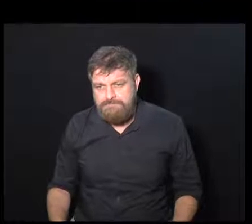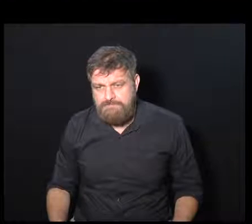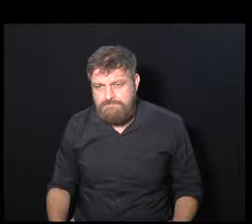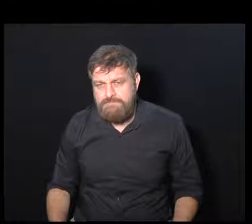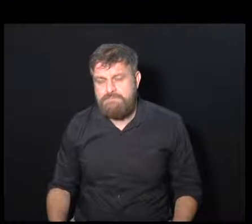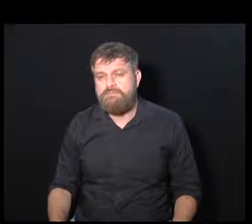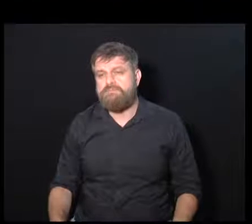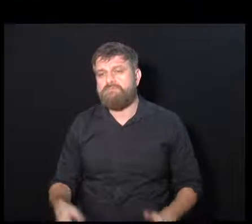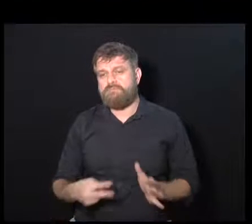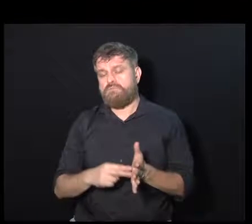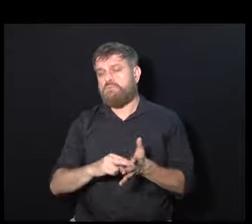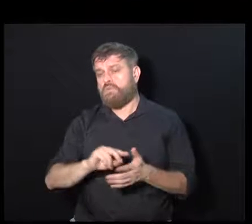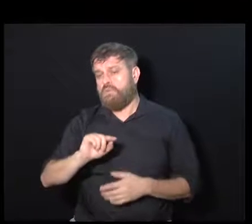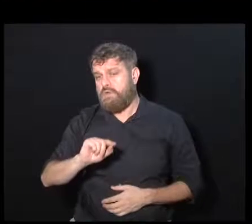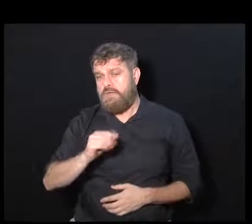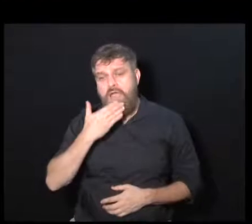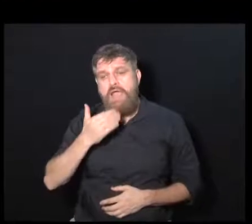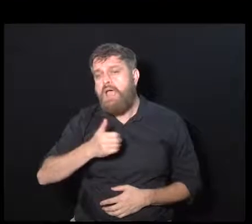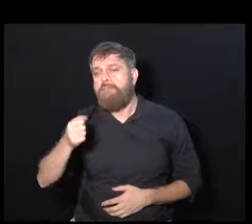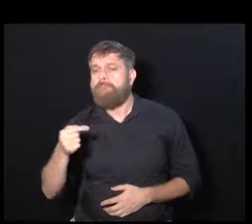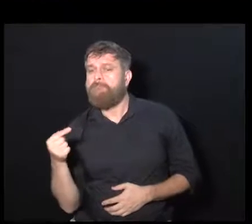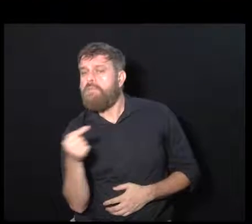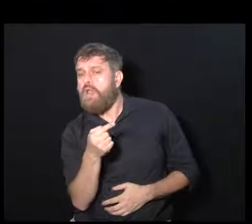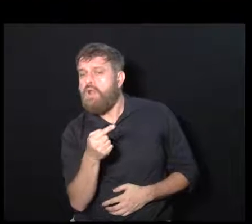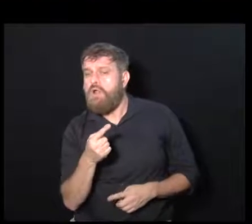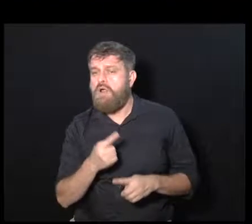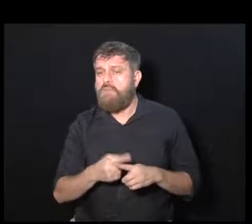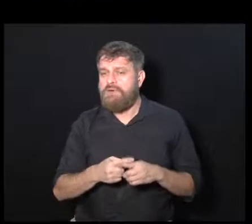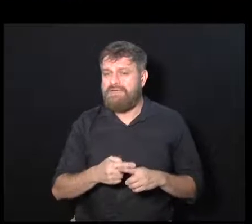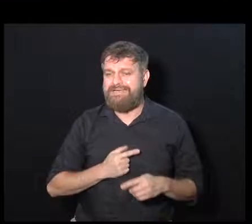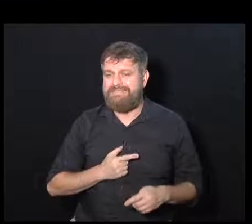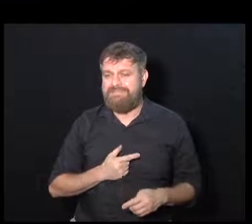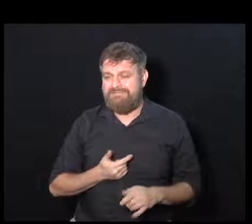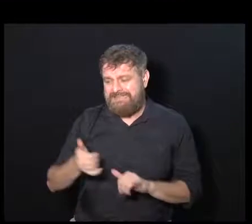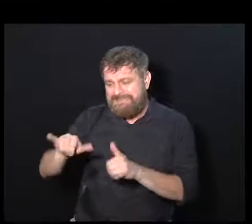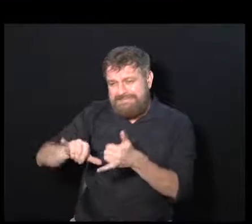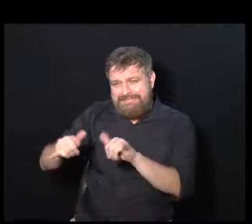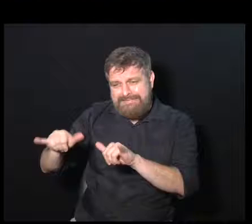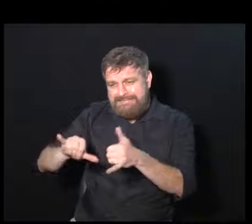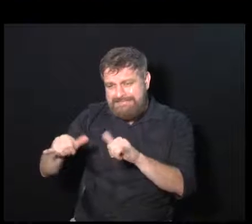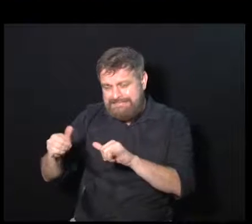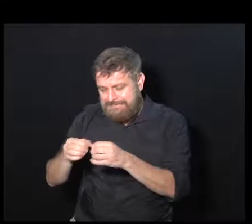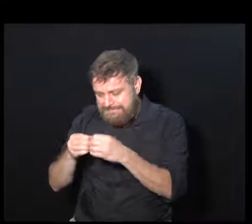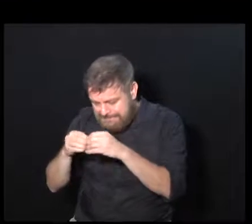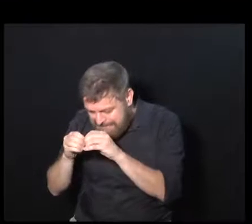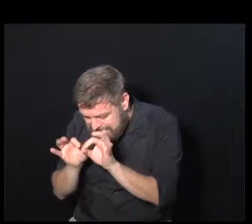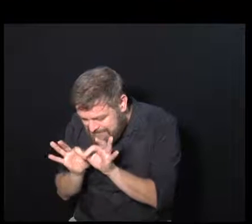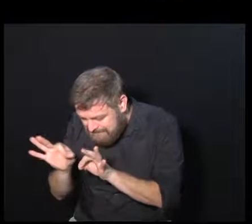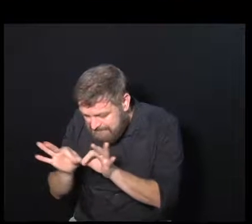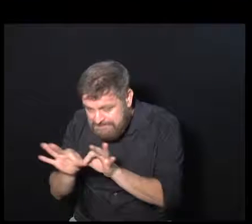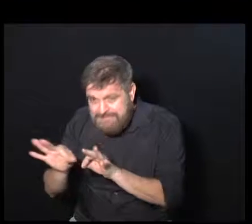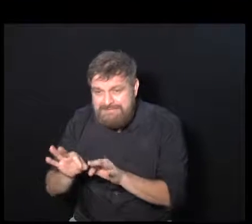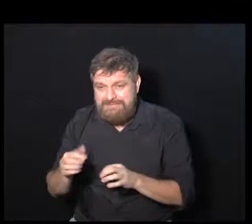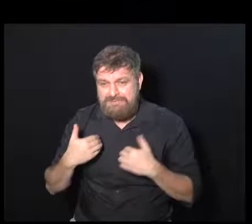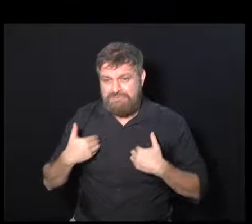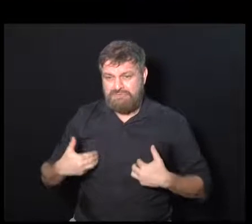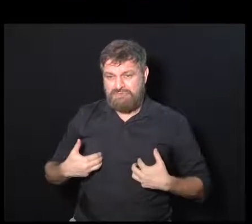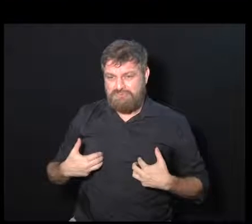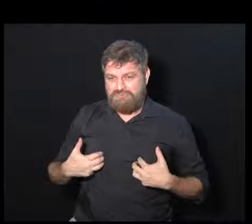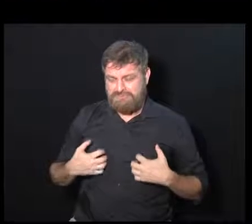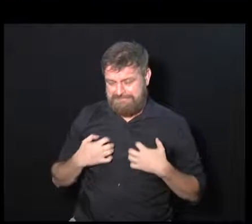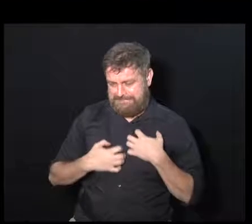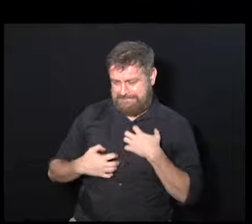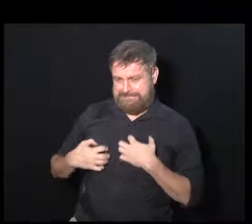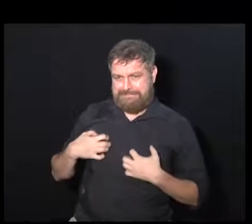E isso é melhor por quê? Então, como não é uma substância isolada, a chance de reações adversas